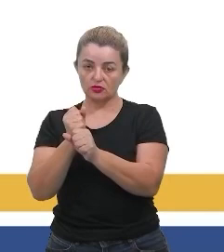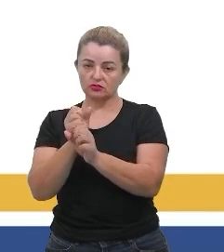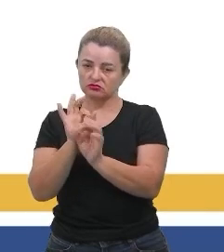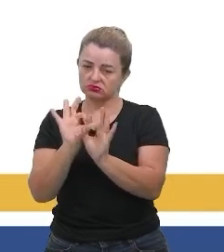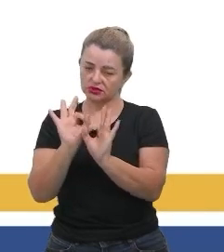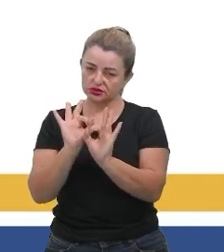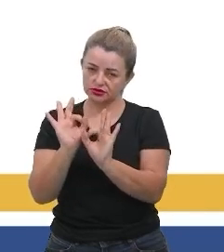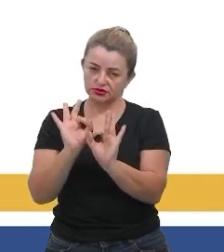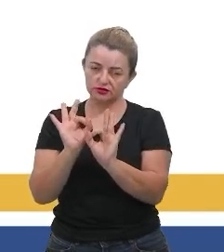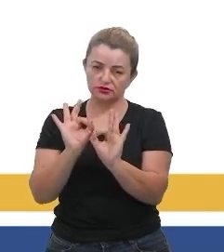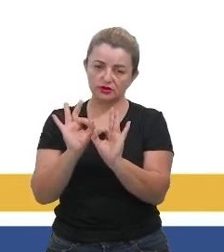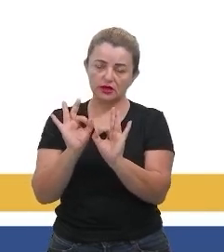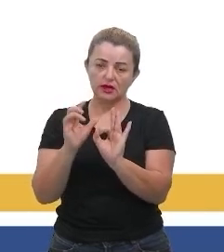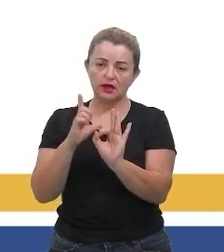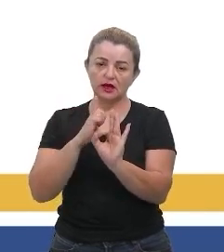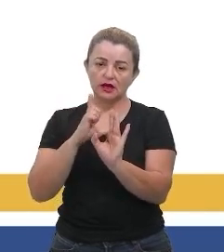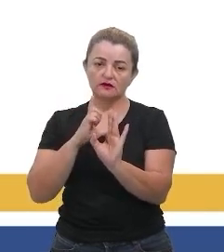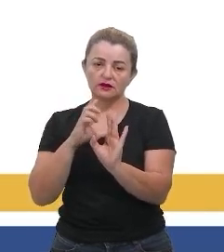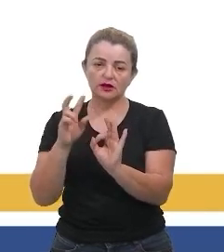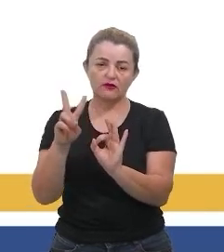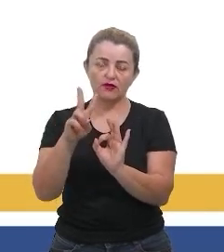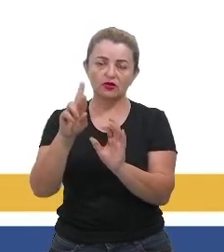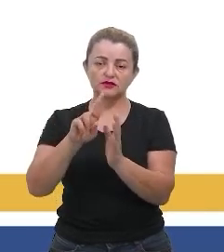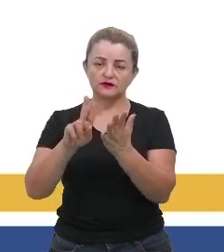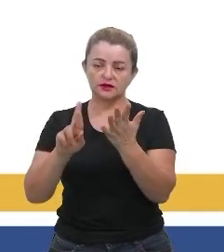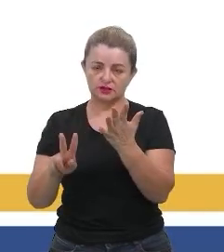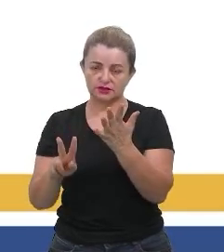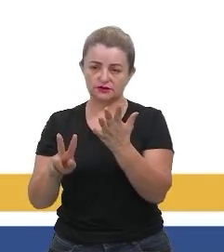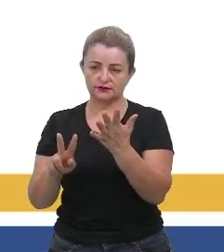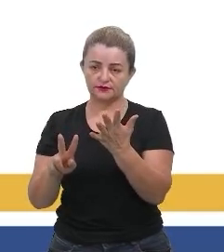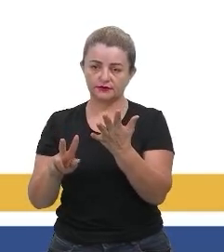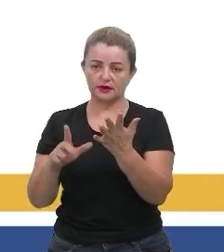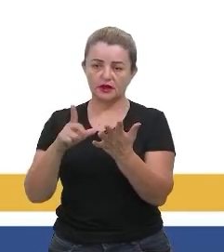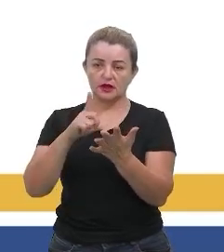direitinho e a gente vai chegar nos seguintes valores, né? A gente vai chegar em